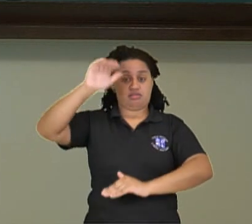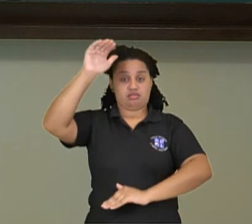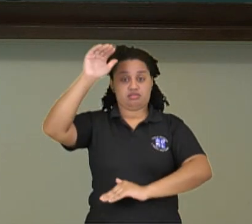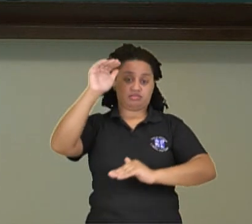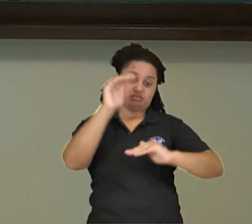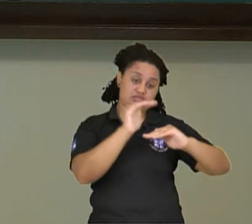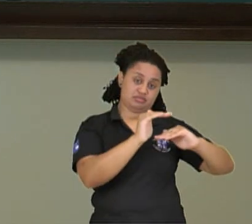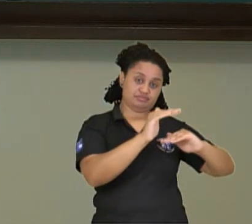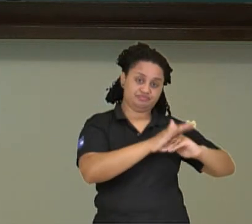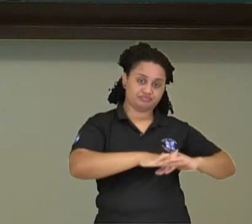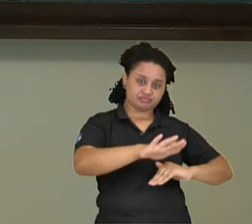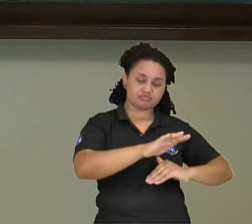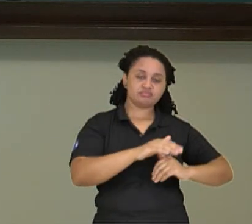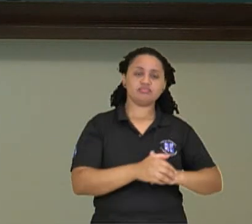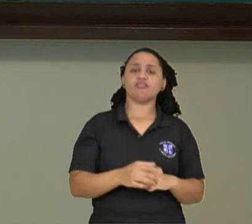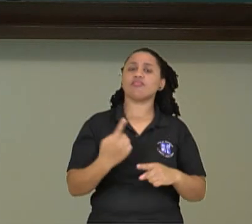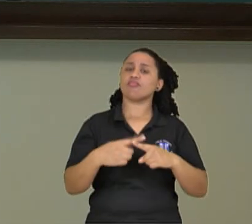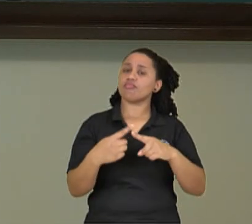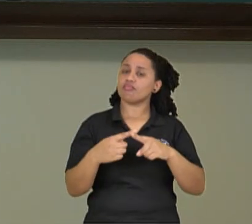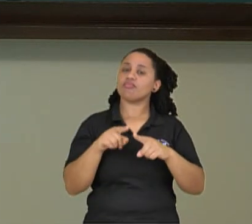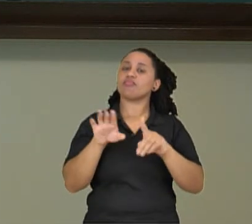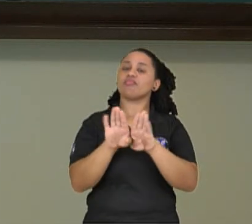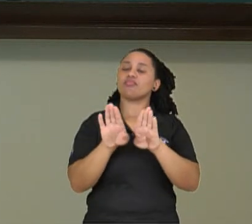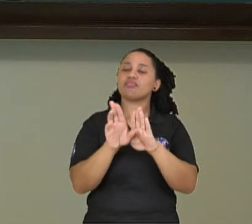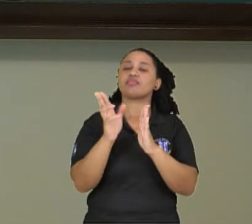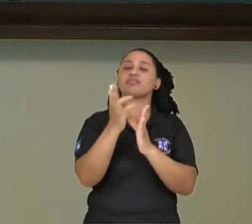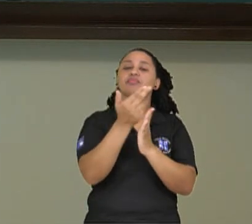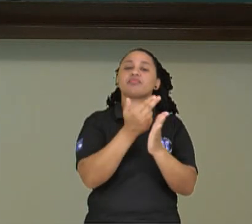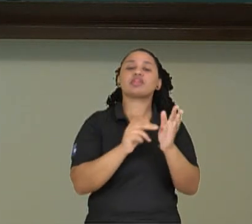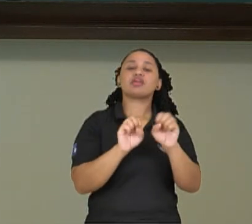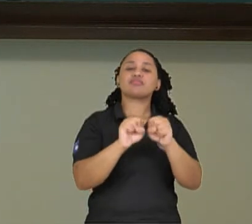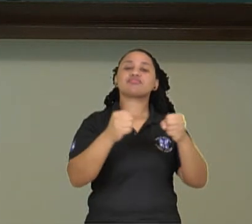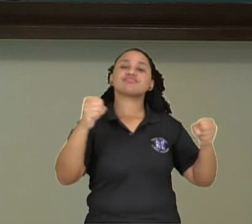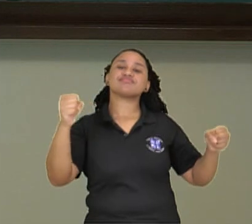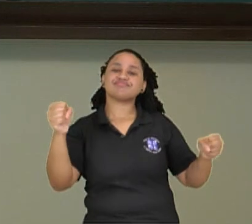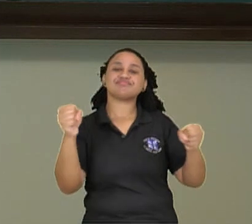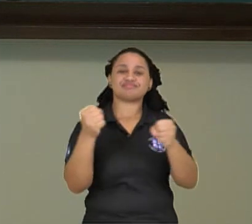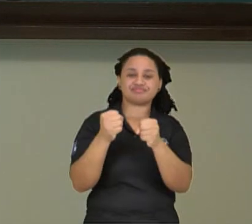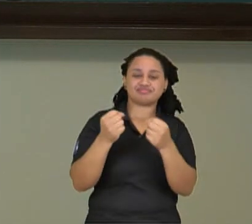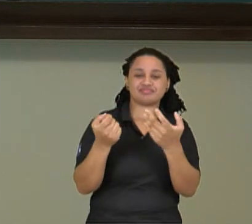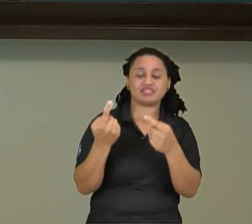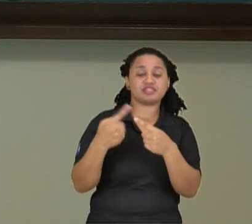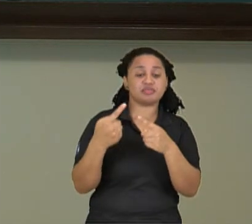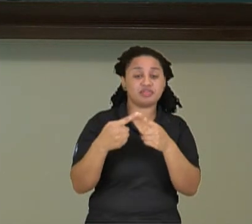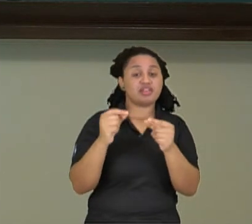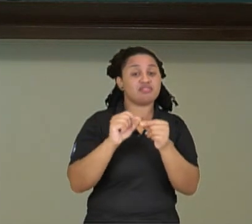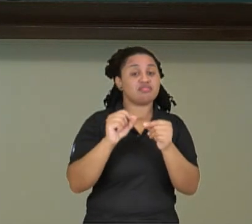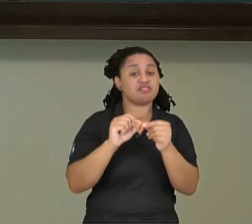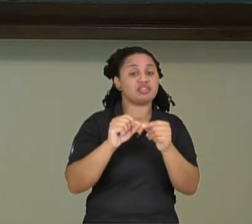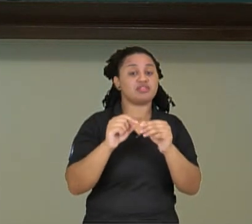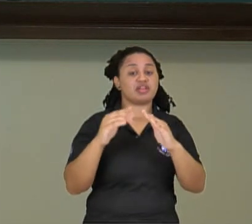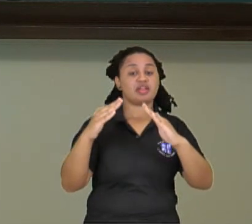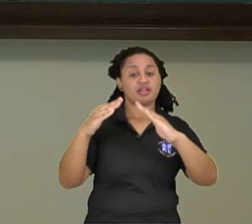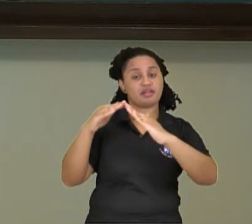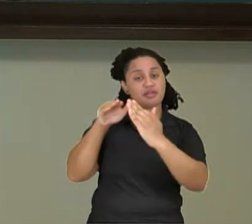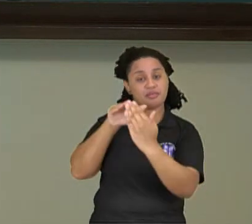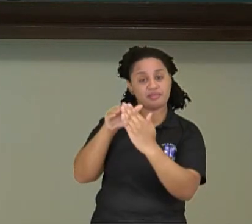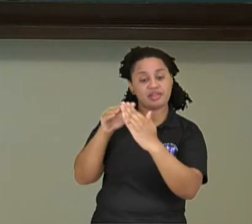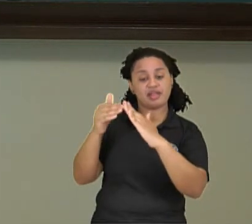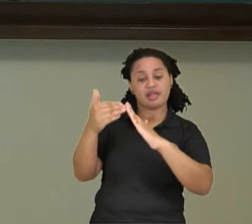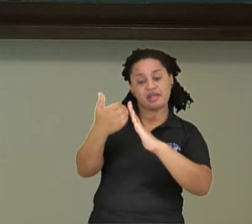Então, o que eu estava explicando? A religião tem uma ligação direta com a arte egípcia, porque toda a sociedade, né,